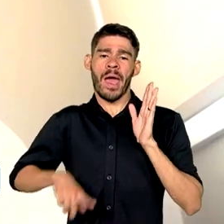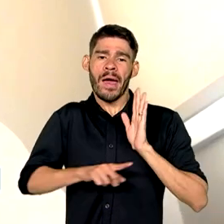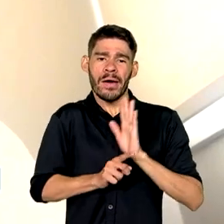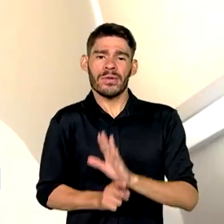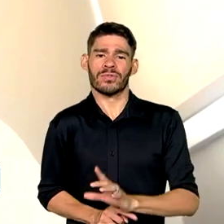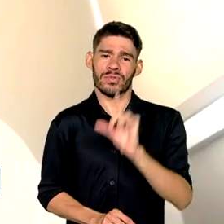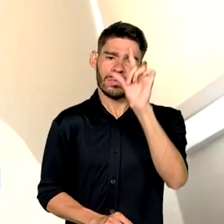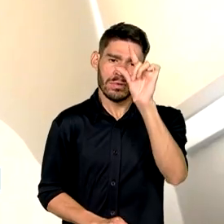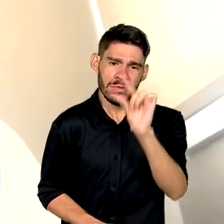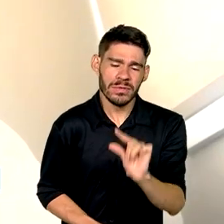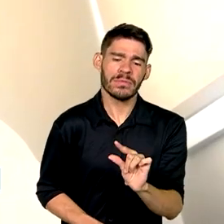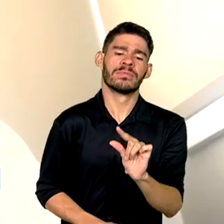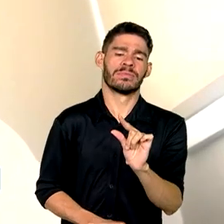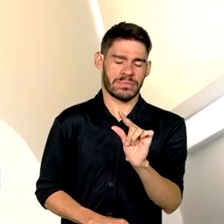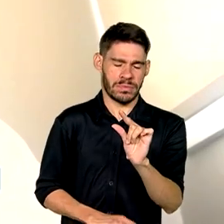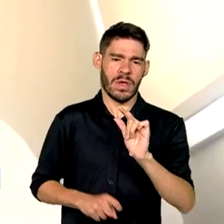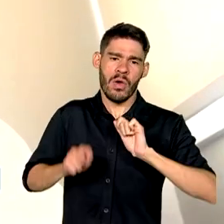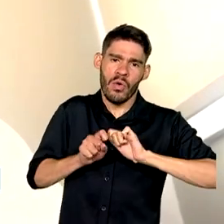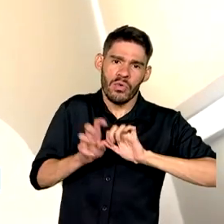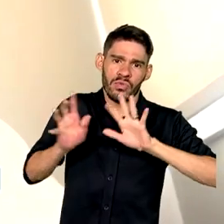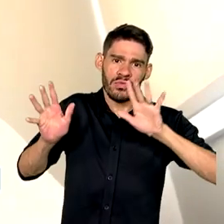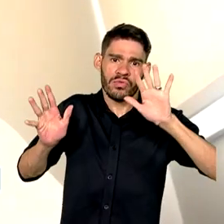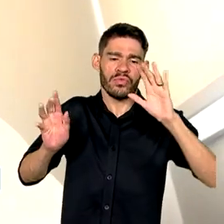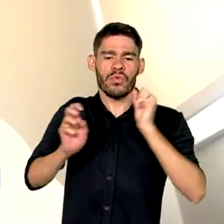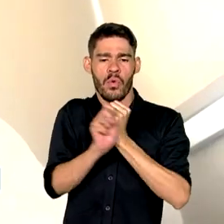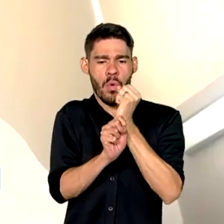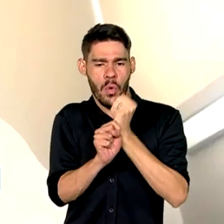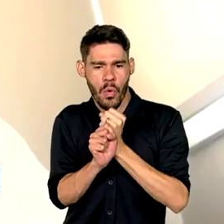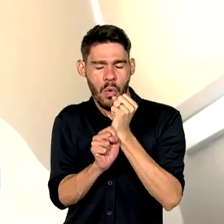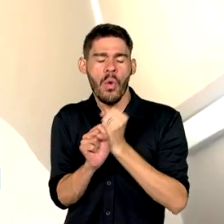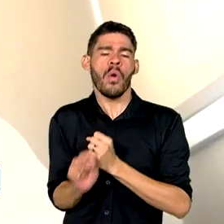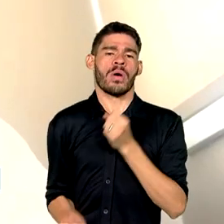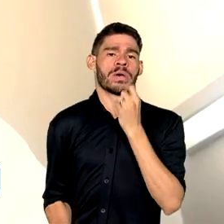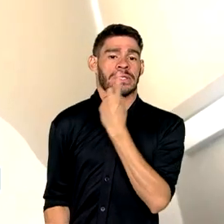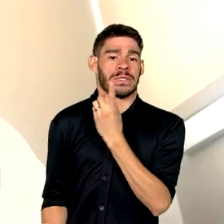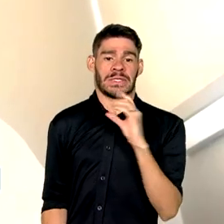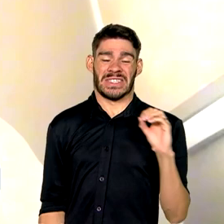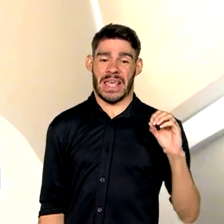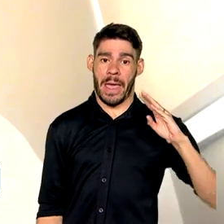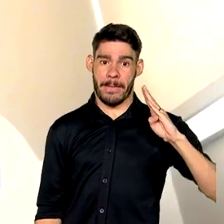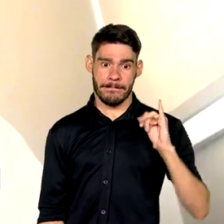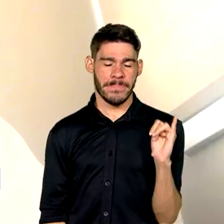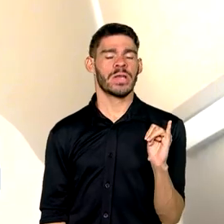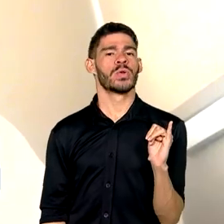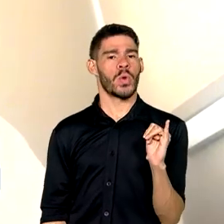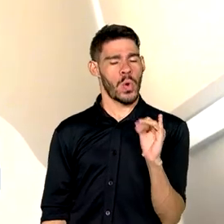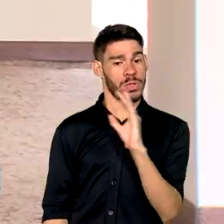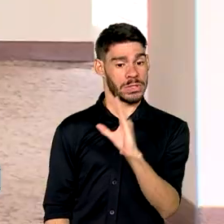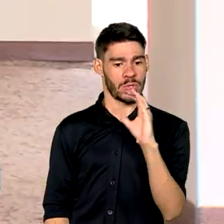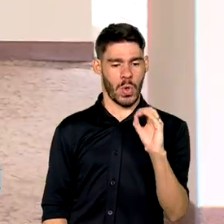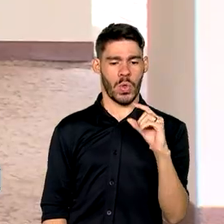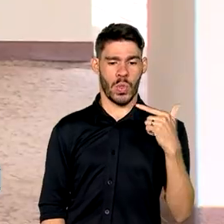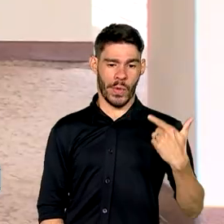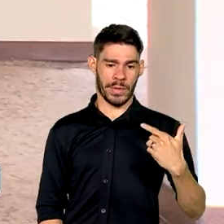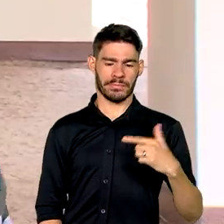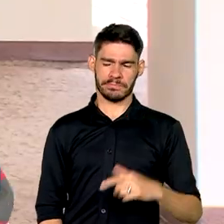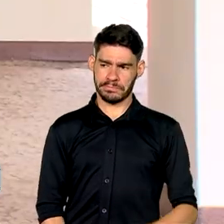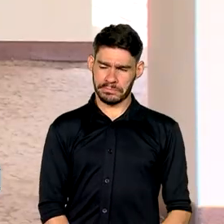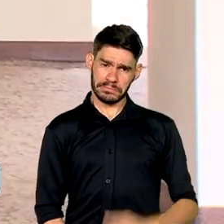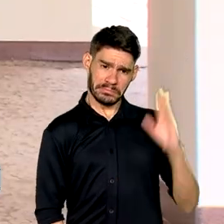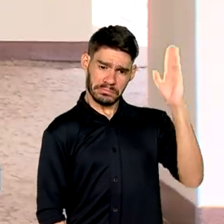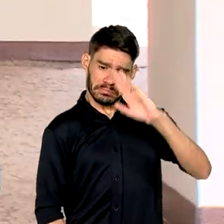emissão nos últimos anos, de mais de 100 bilhões de toneladas de CO2. O Brasil